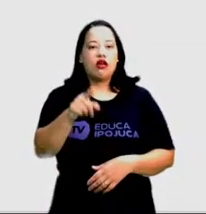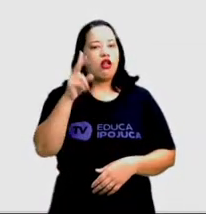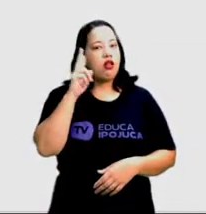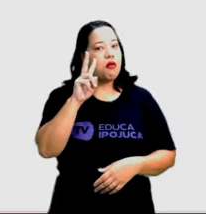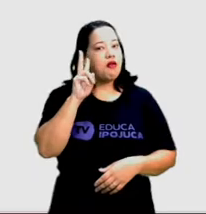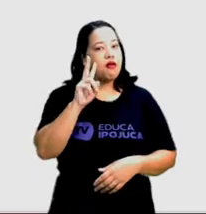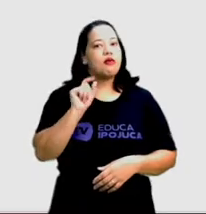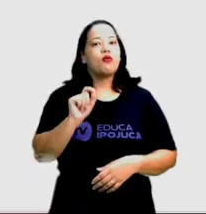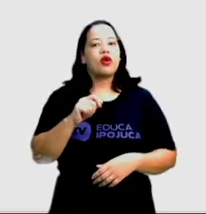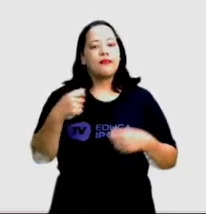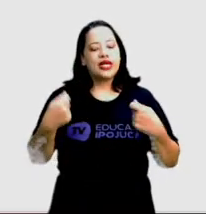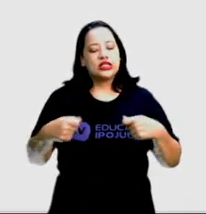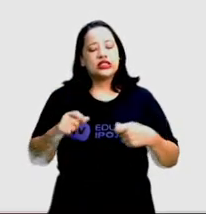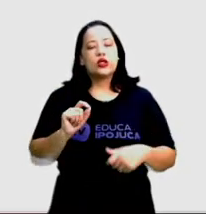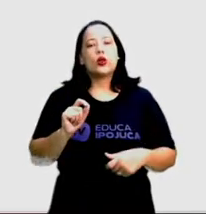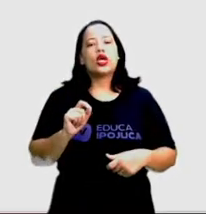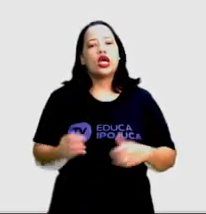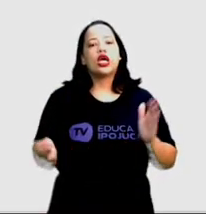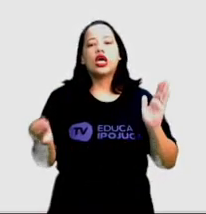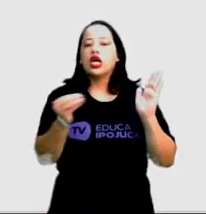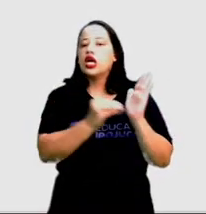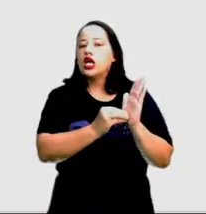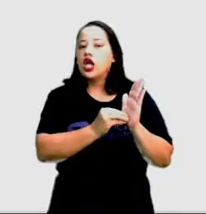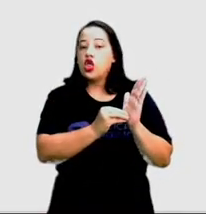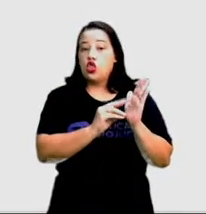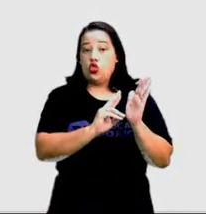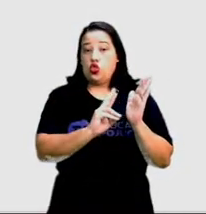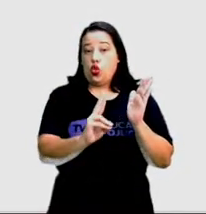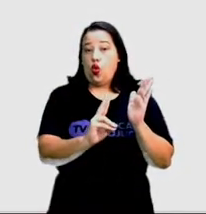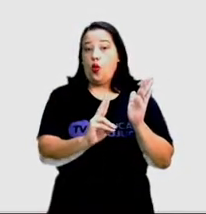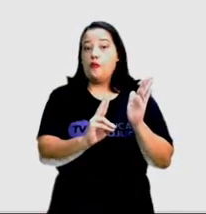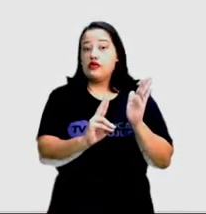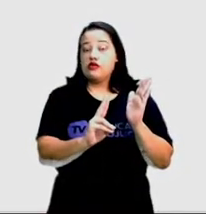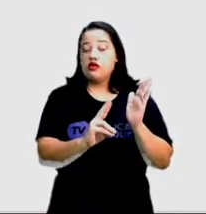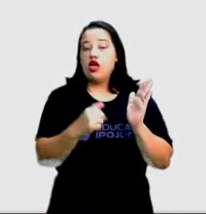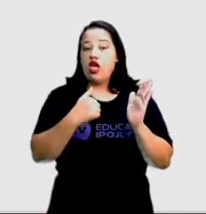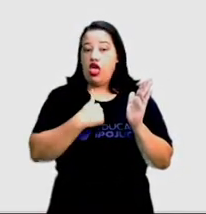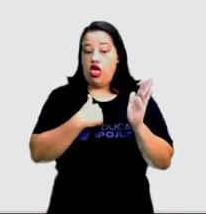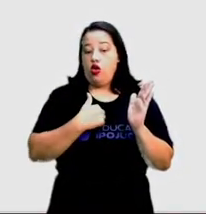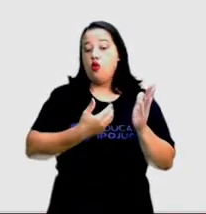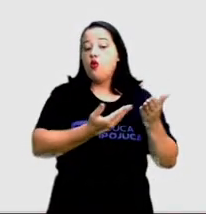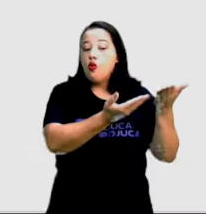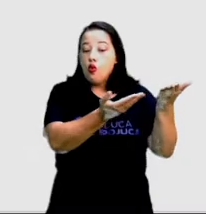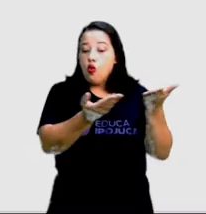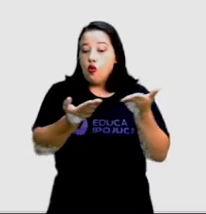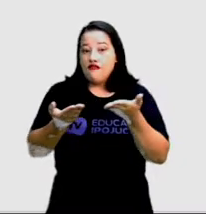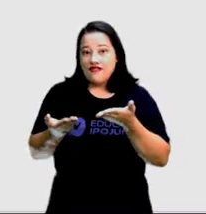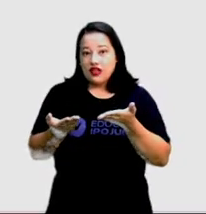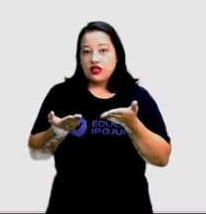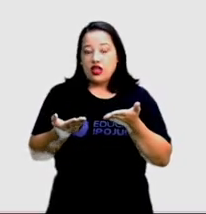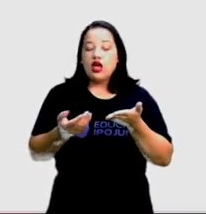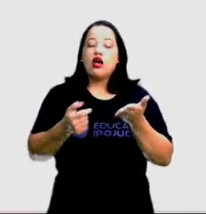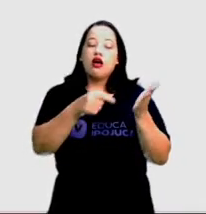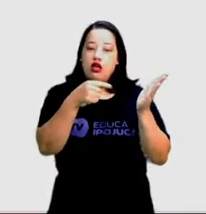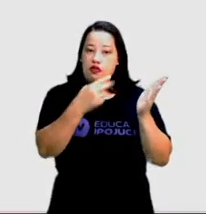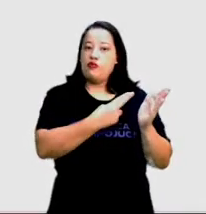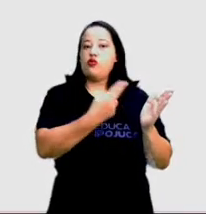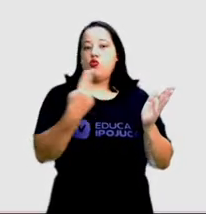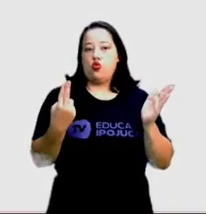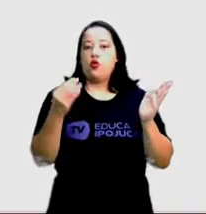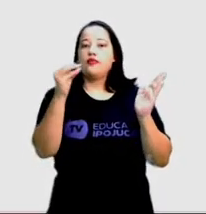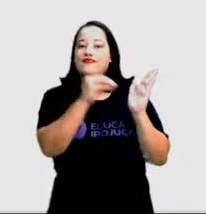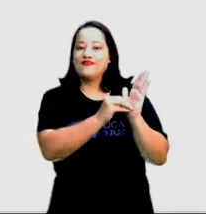tem que ter o quê? O nome de quem convida. Quem foi que convidou? aqui nesse